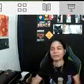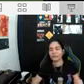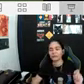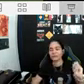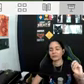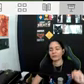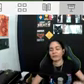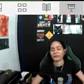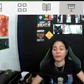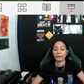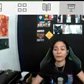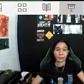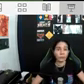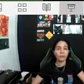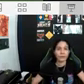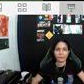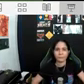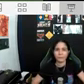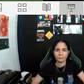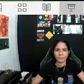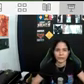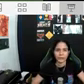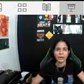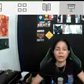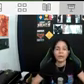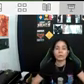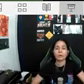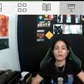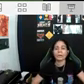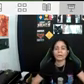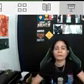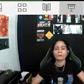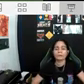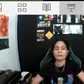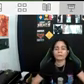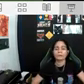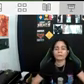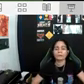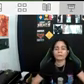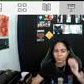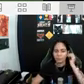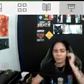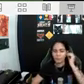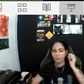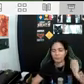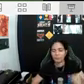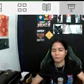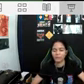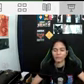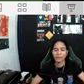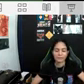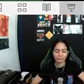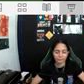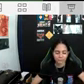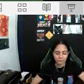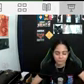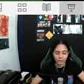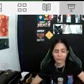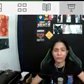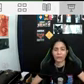são realizados virtualmente, tá? No caso, a gente vai falar mais para frente do comitê de